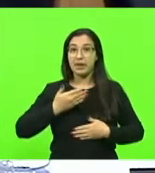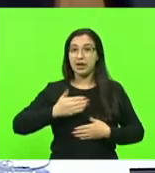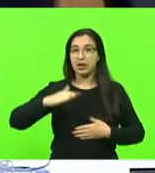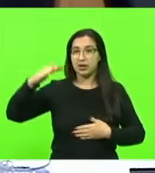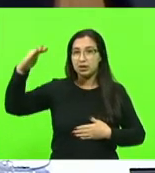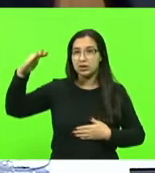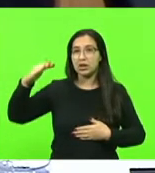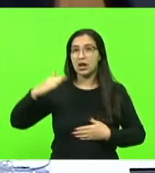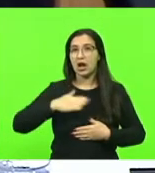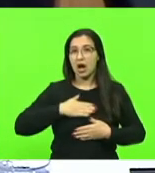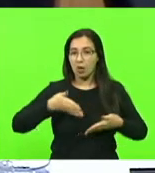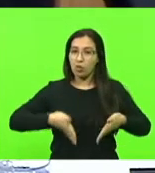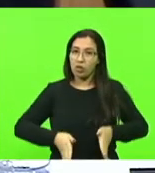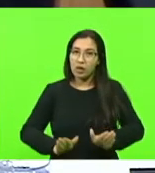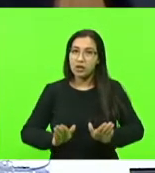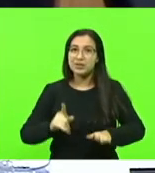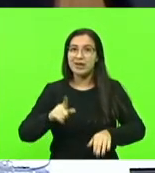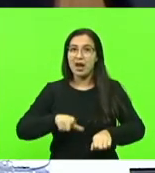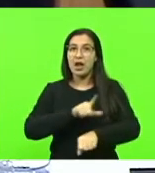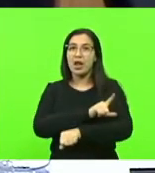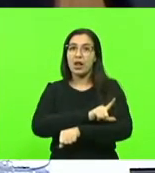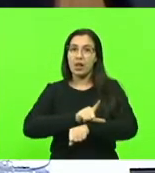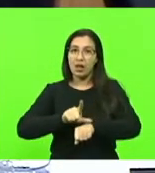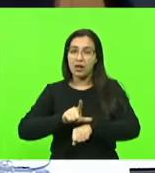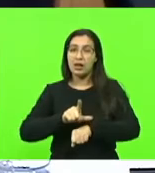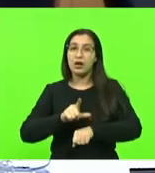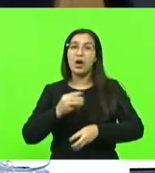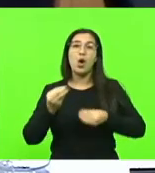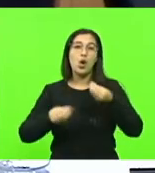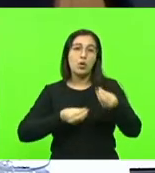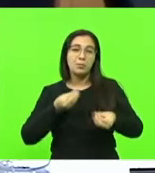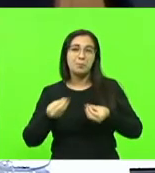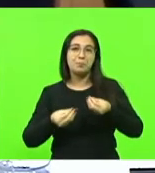Na minha terra, que é Lages, eu tenho,